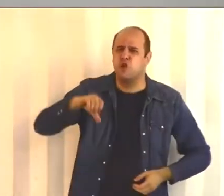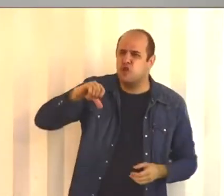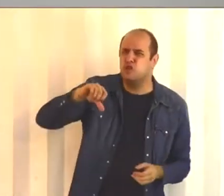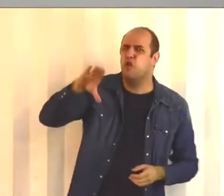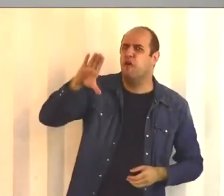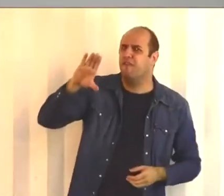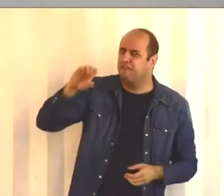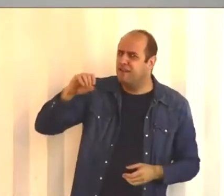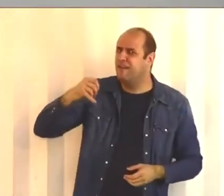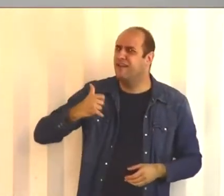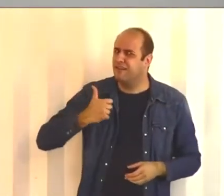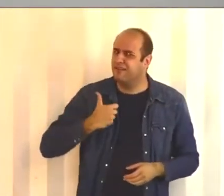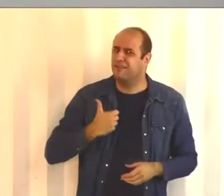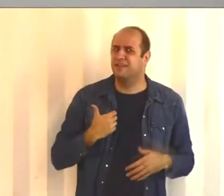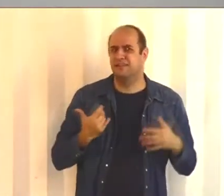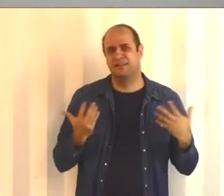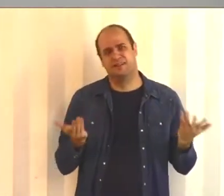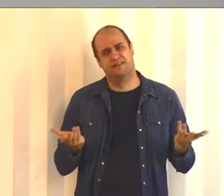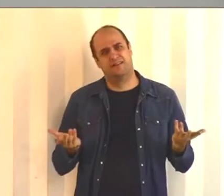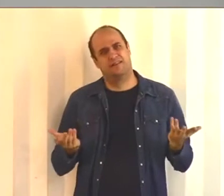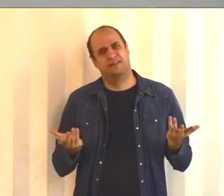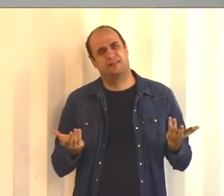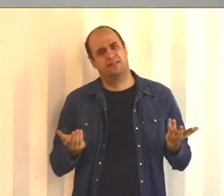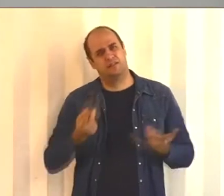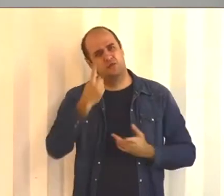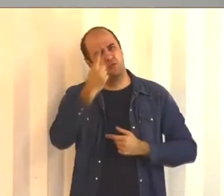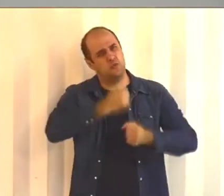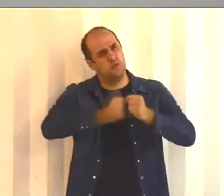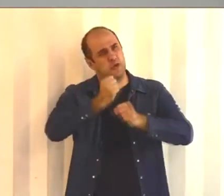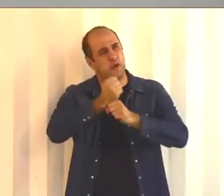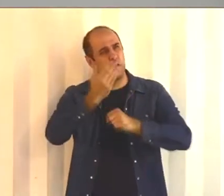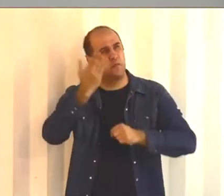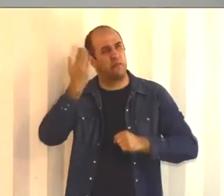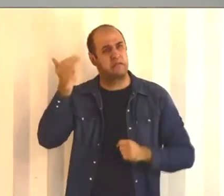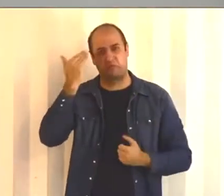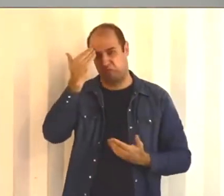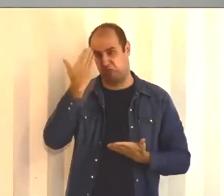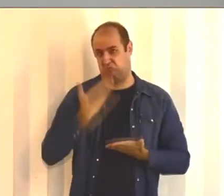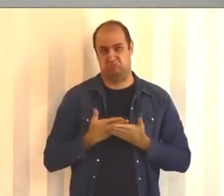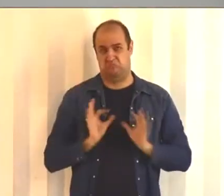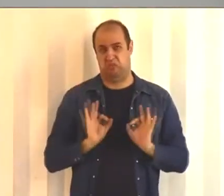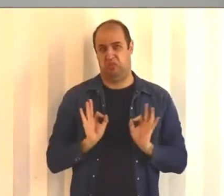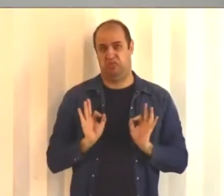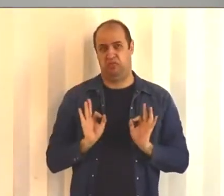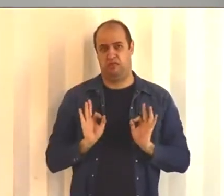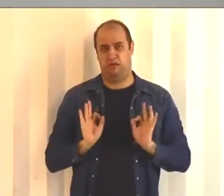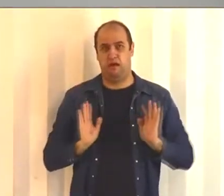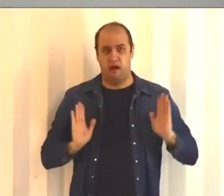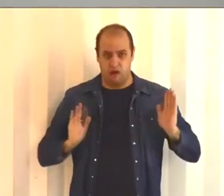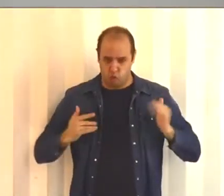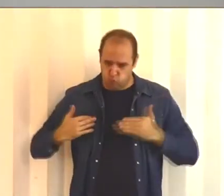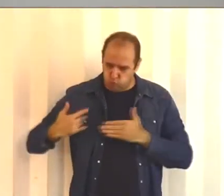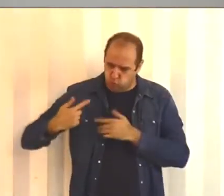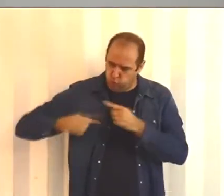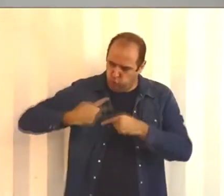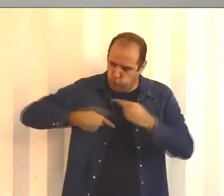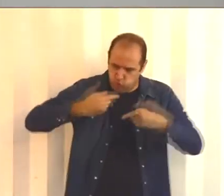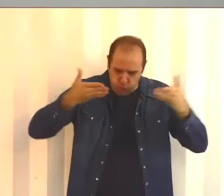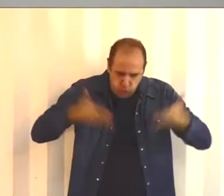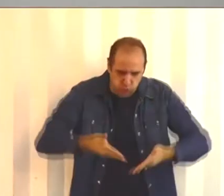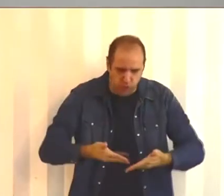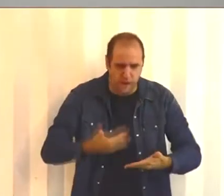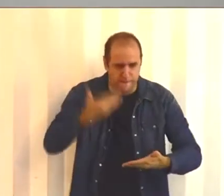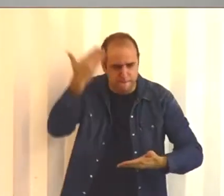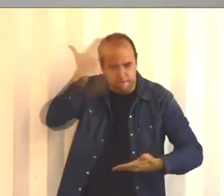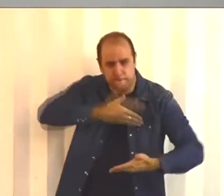anos, uma incredulidade de 1 ano e pouco atrás, e agora a prova viva de